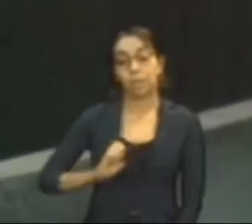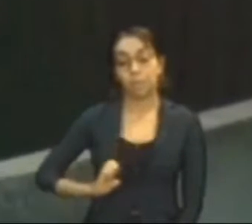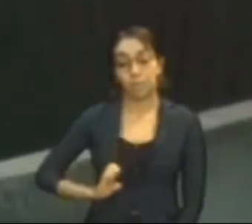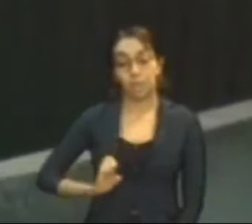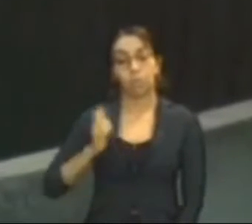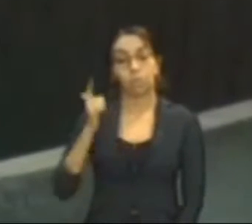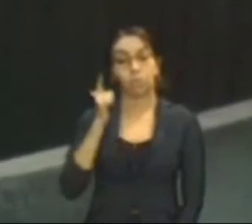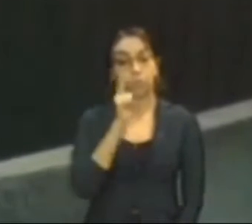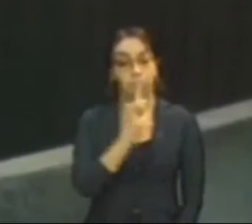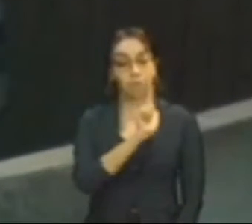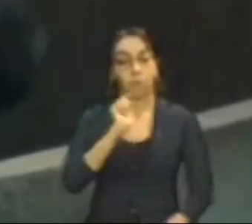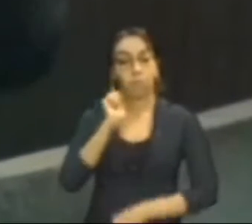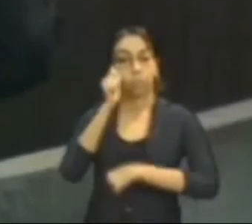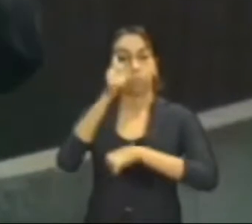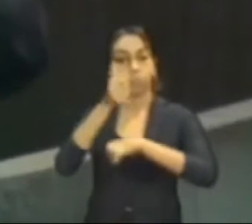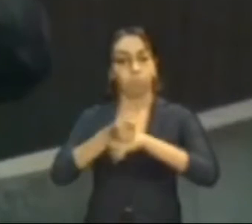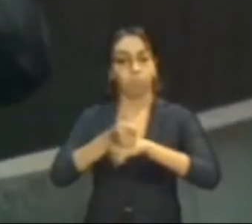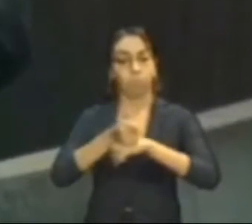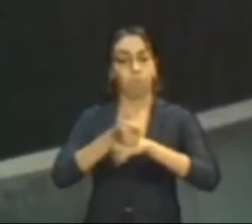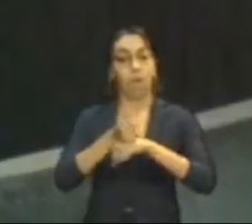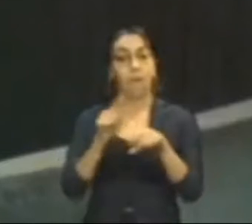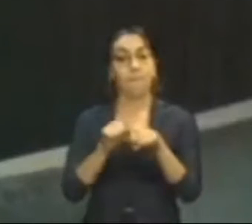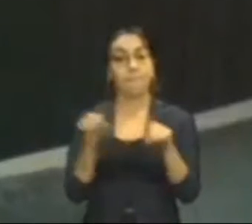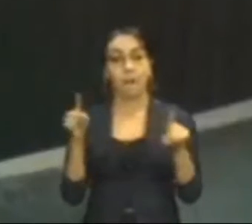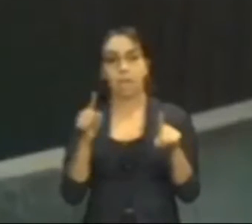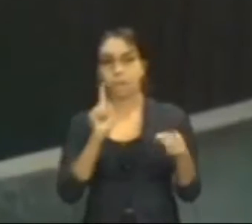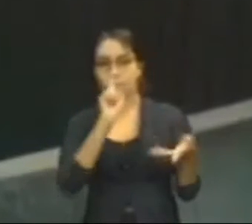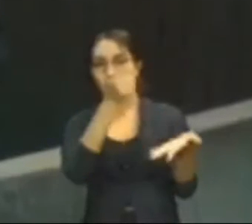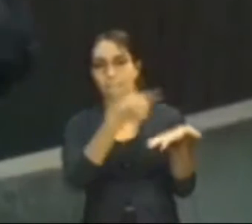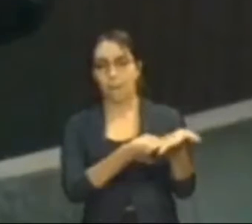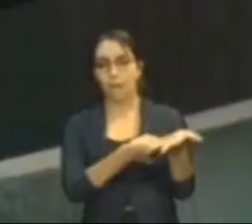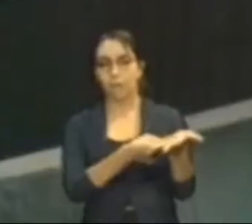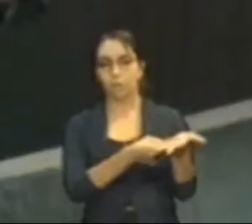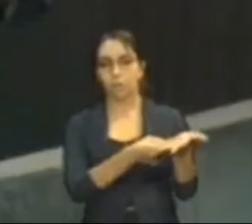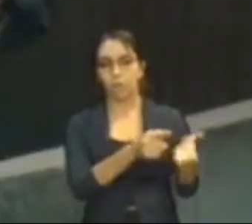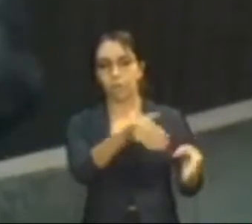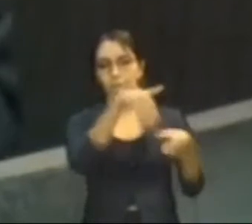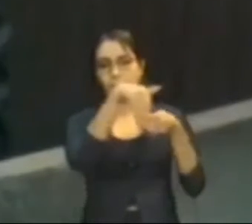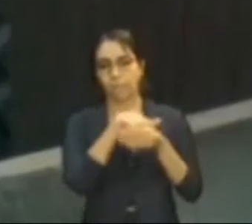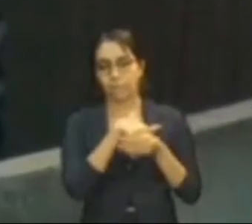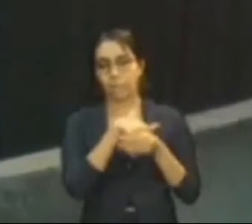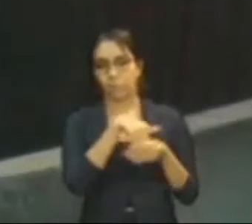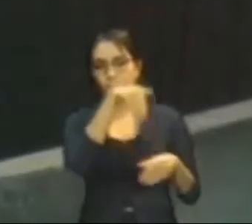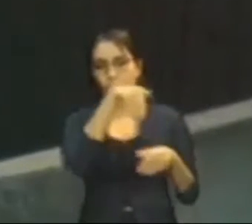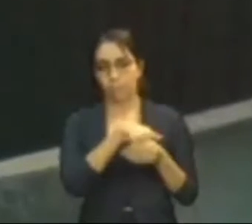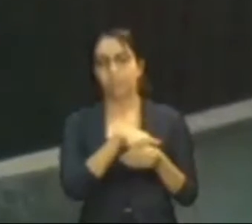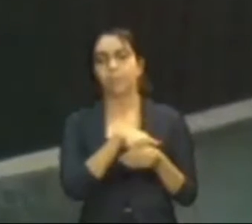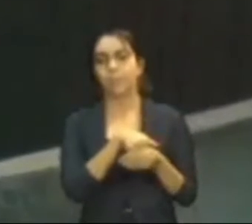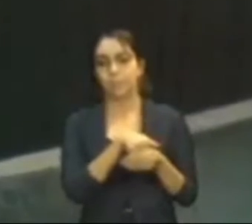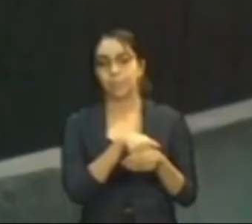eleito, que tem um pacto com o eleitor, que é o votante, e ele o